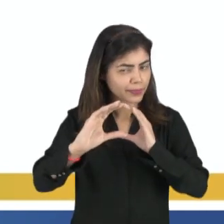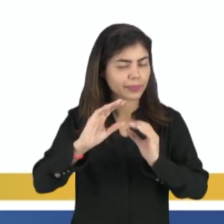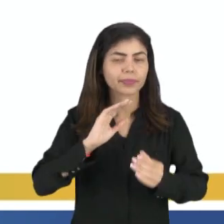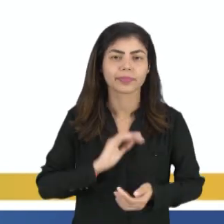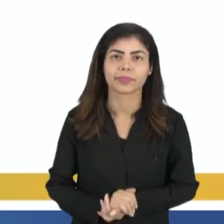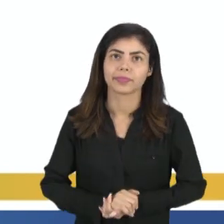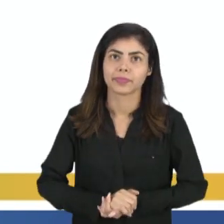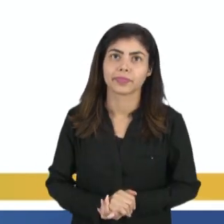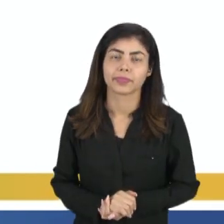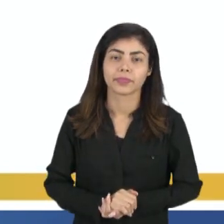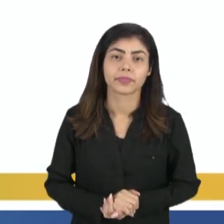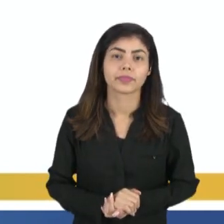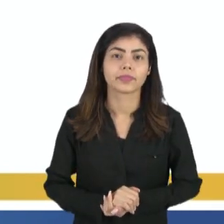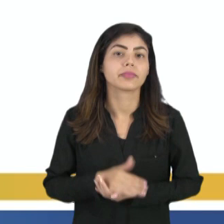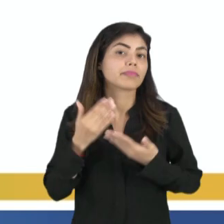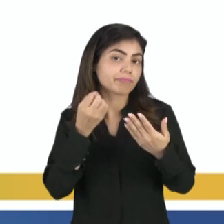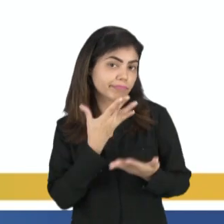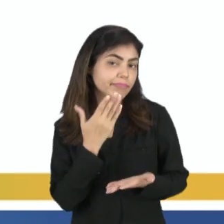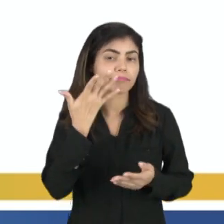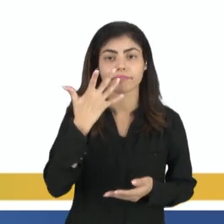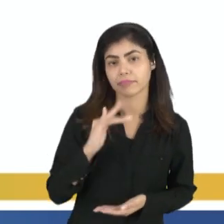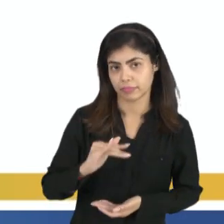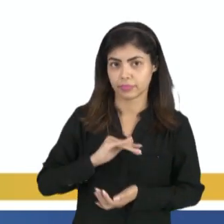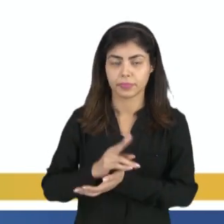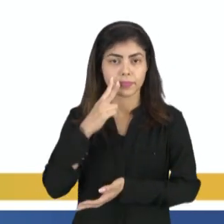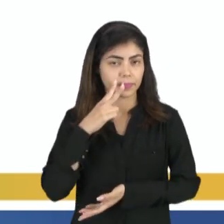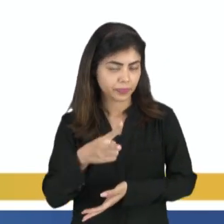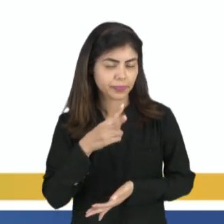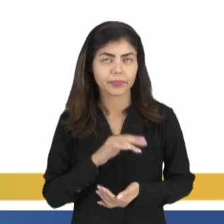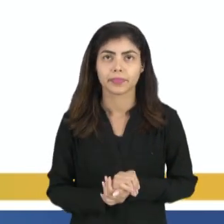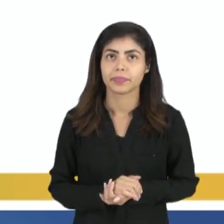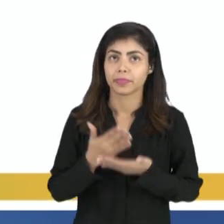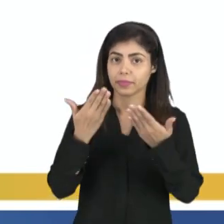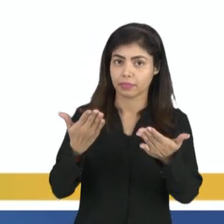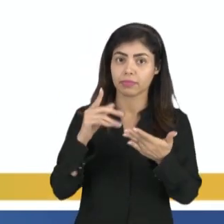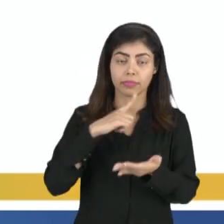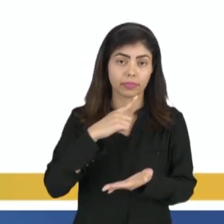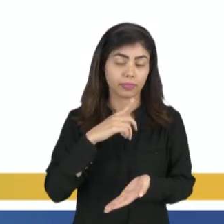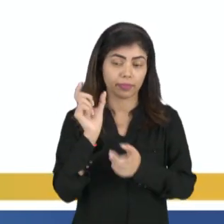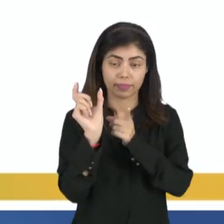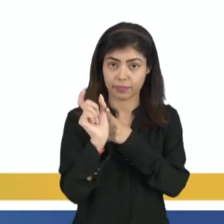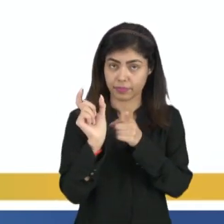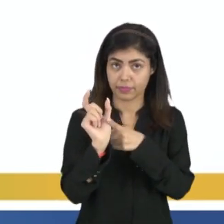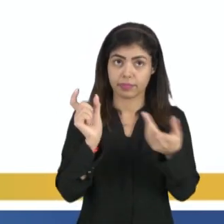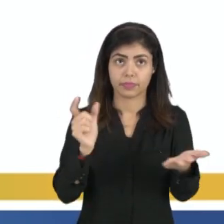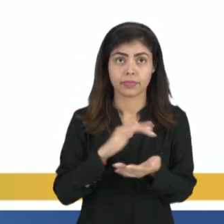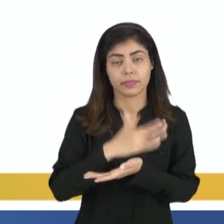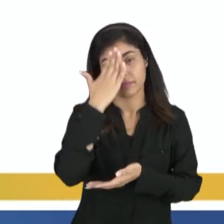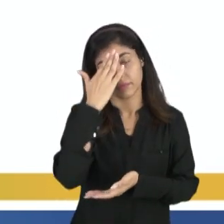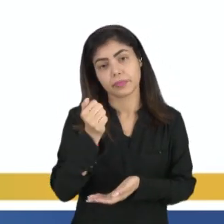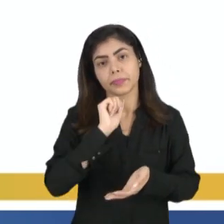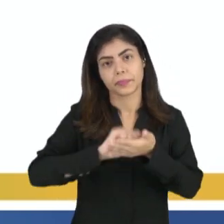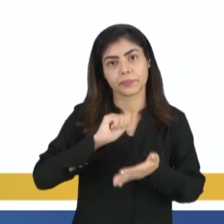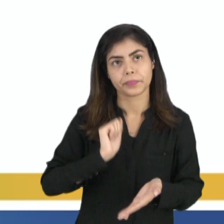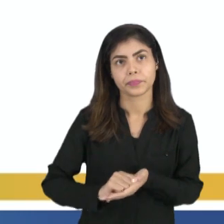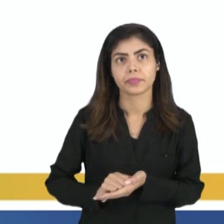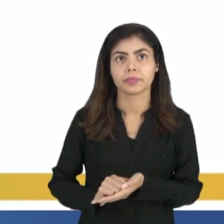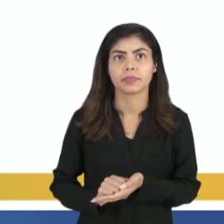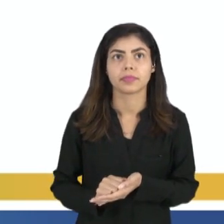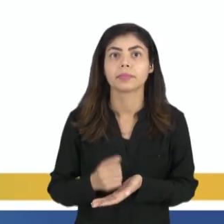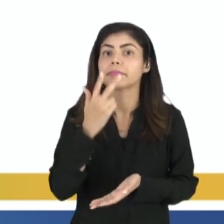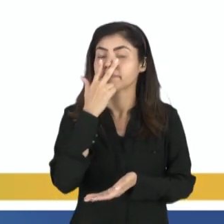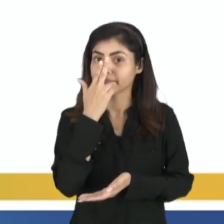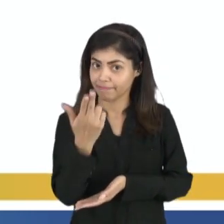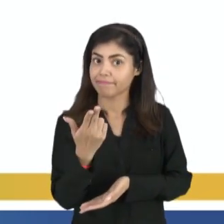assobiar bom crianças vejam que aqui nós temos palavras que elas são escritas de